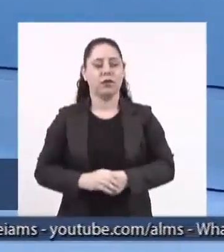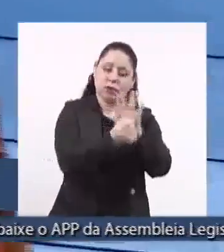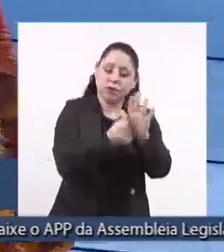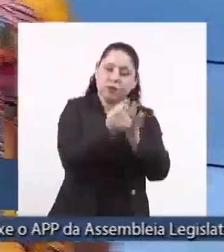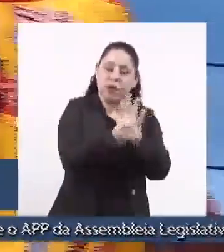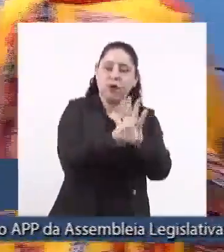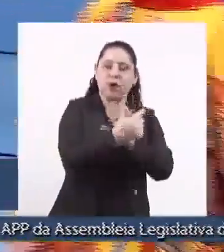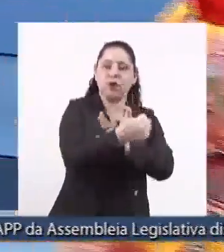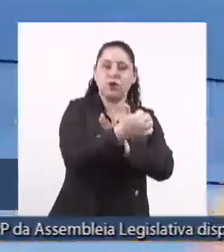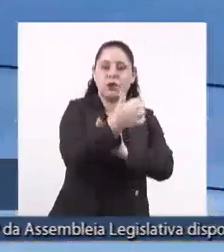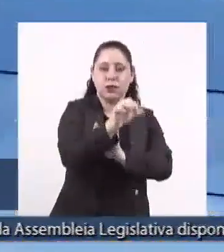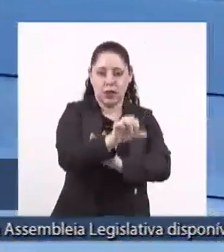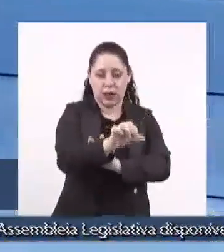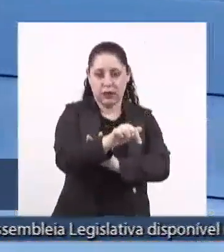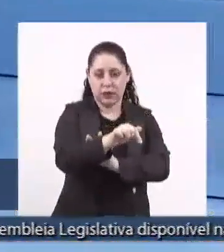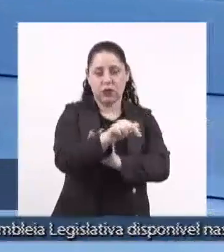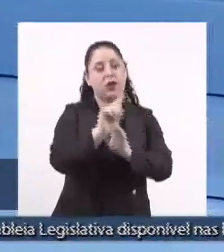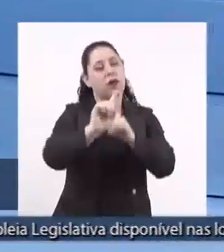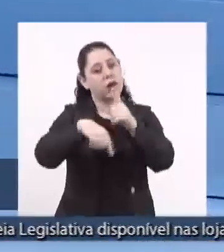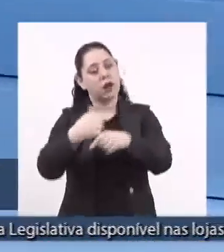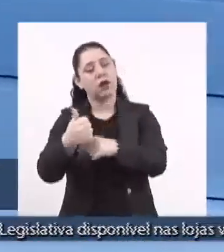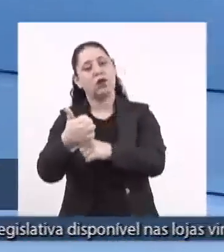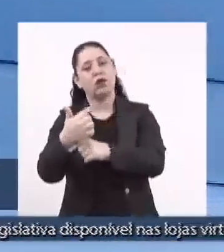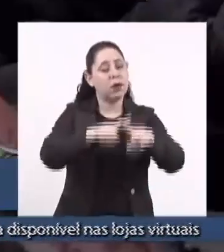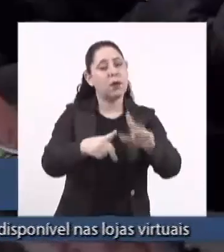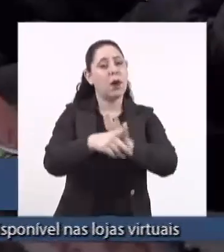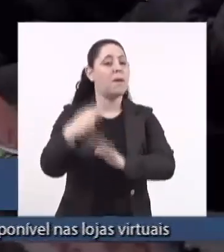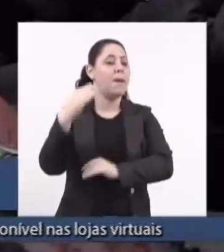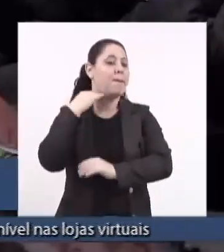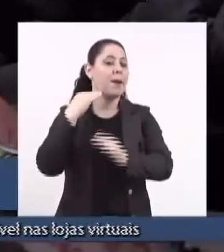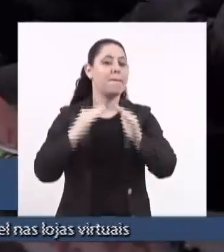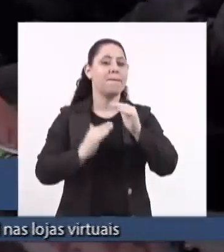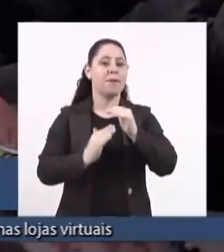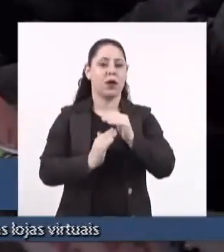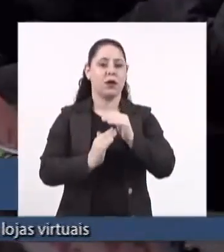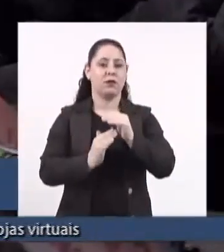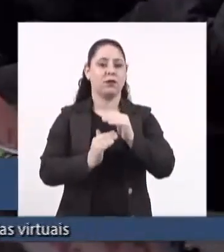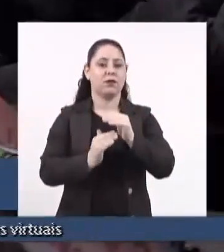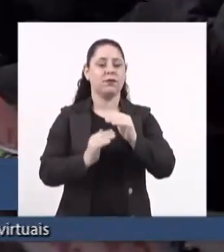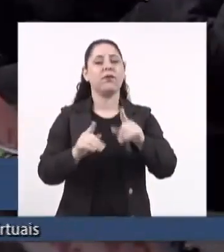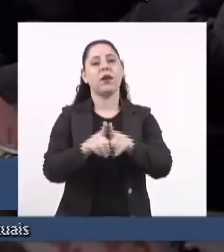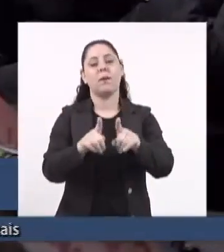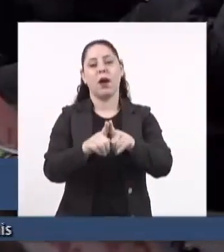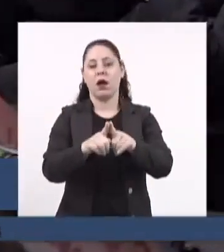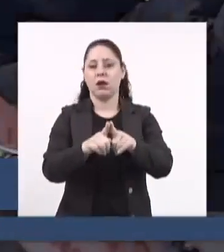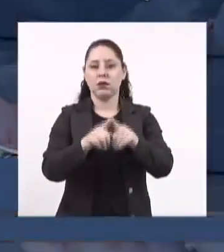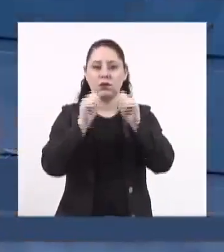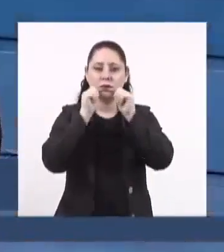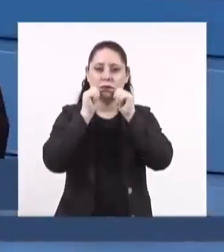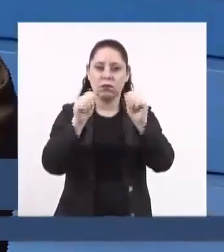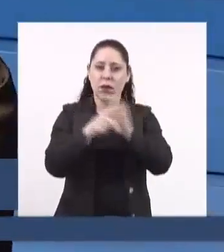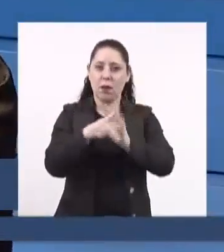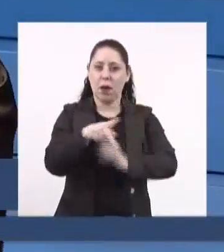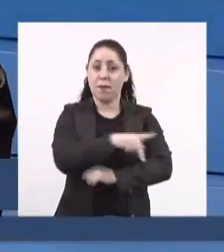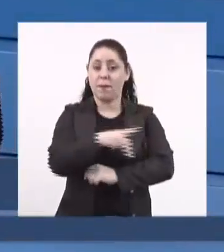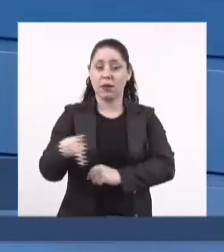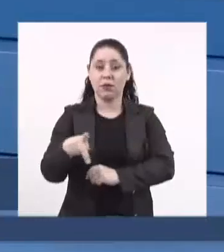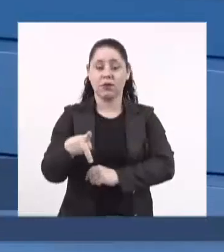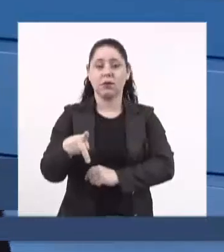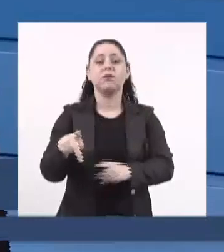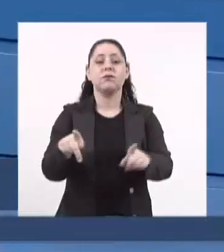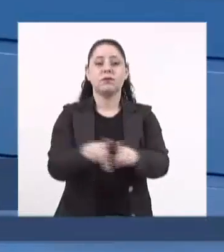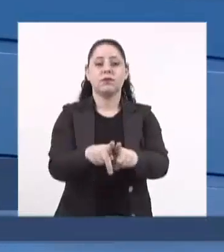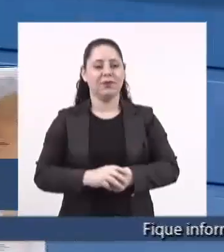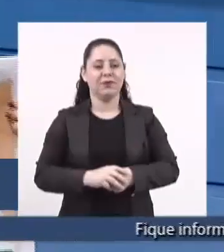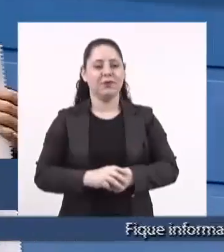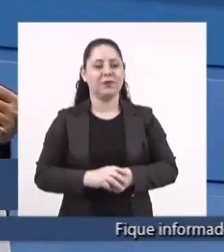homenagem Deputado Antônio Vaz sugestão da associação nipo-brasileira elsaka azul e árabe